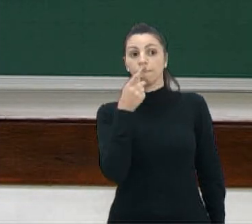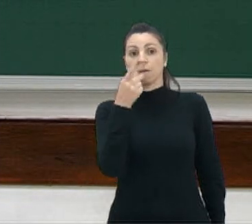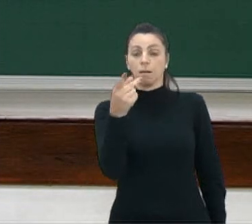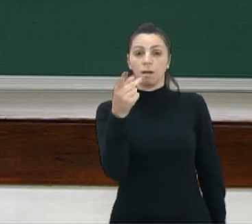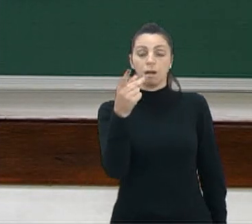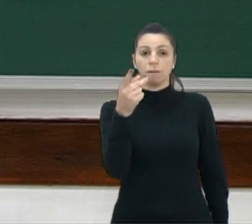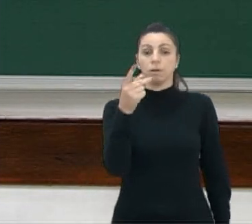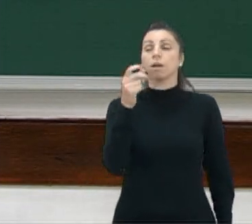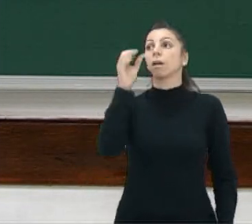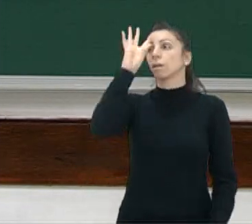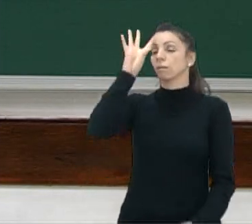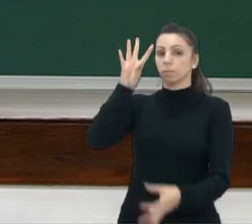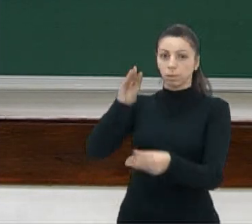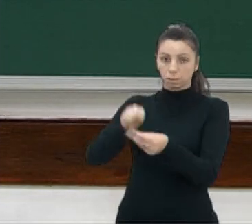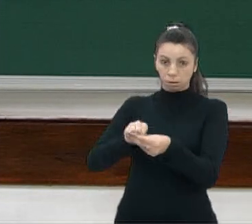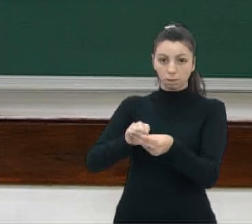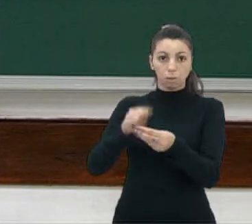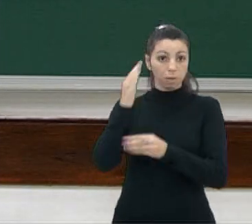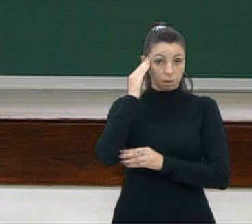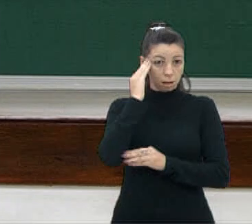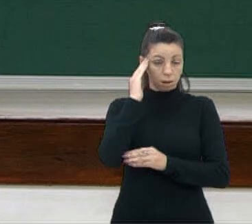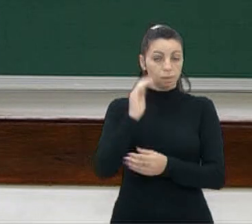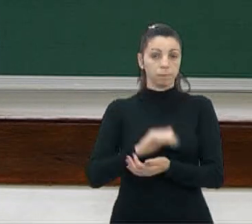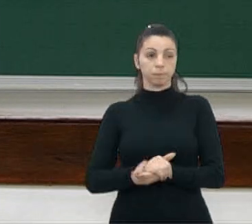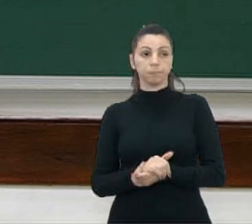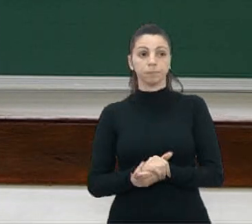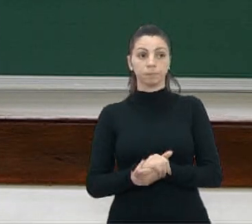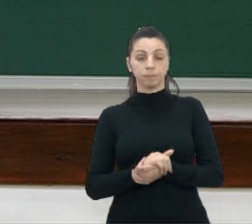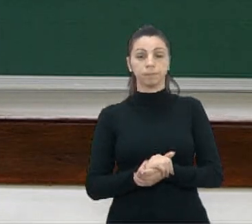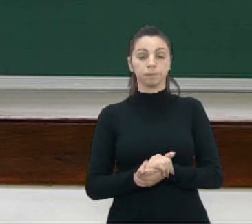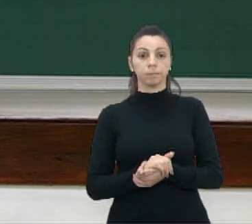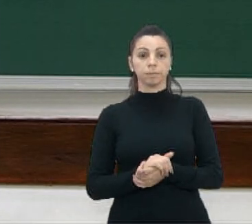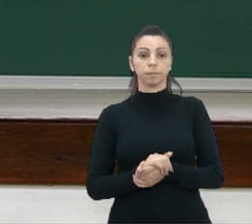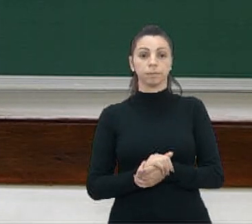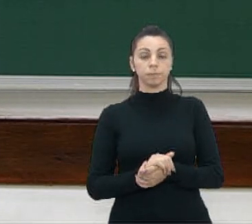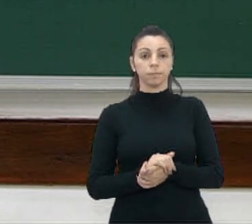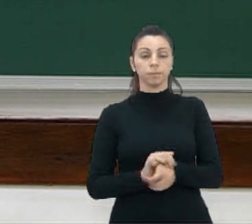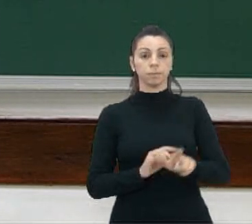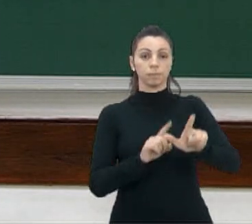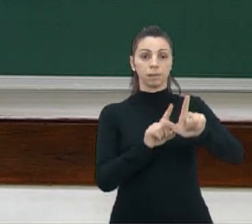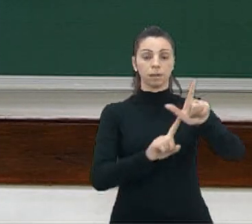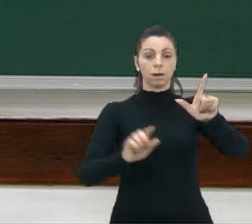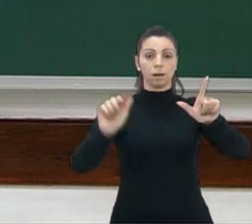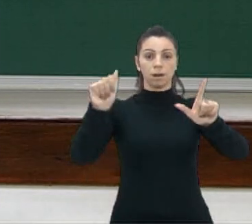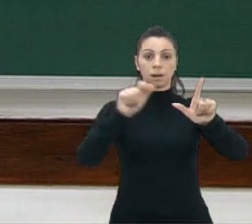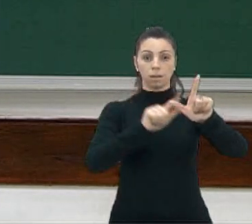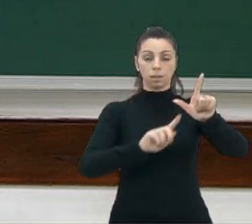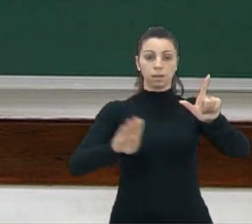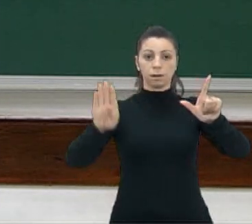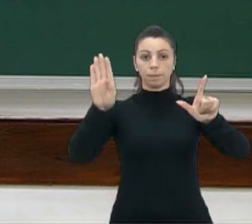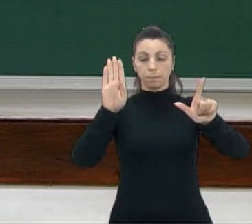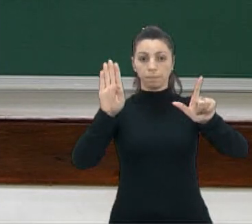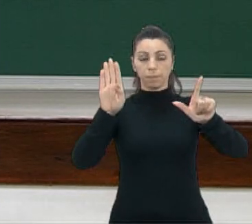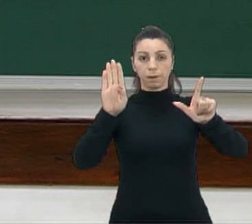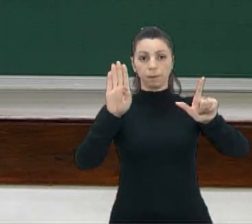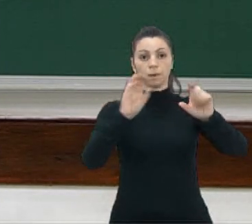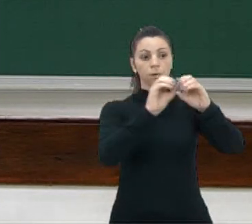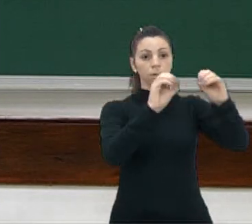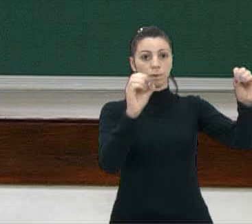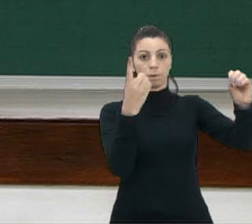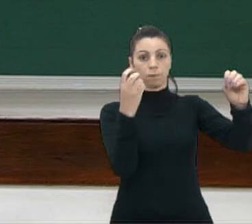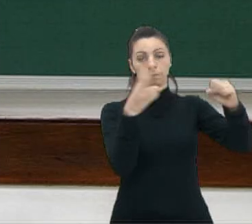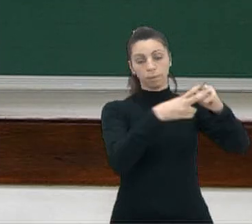duas orações, período composto. Então, nós temos letra A e letra B, períodos simples, letra C e letra D, períodos